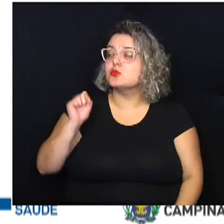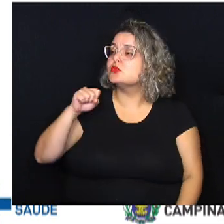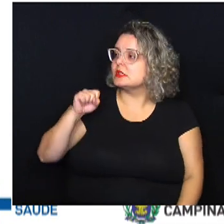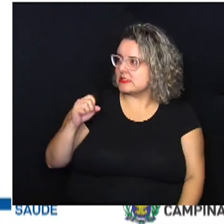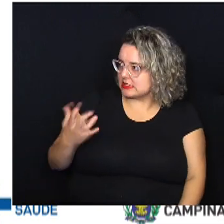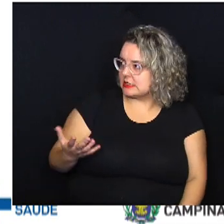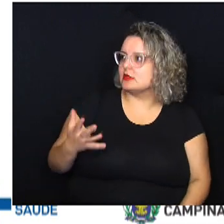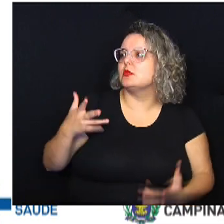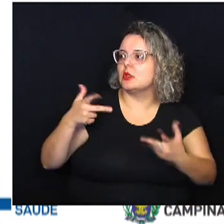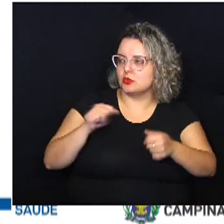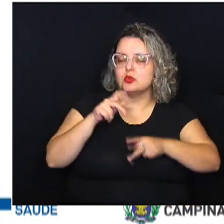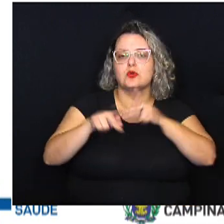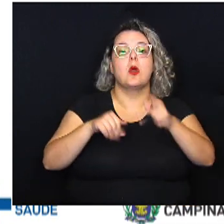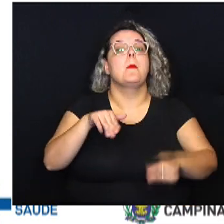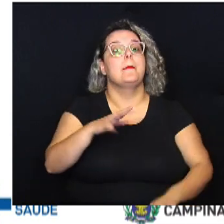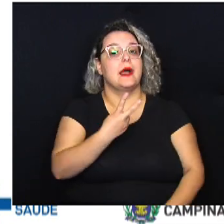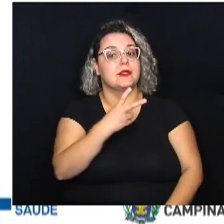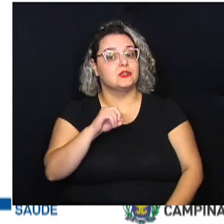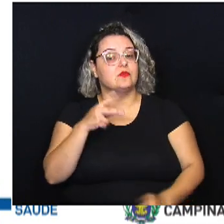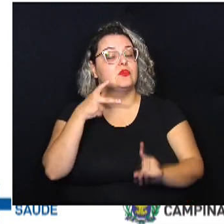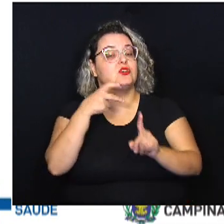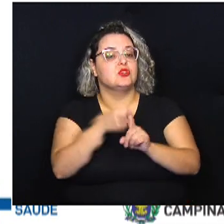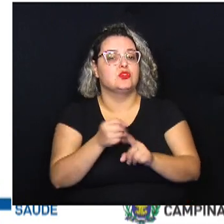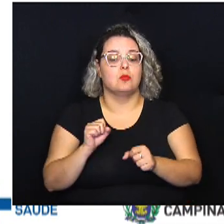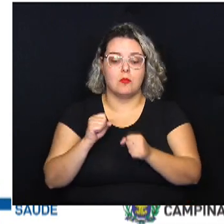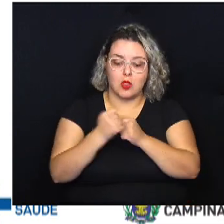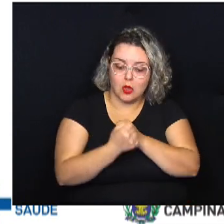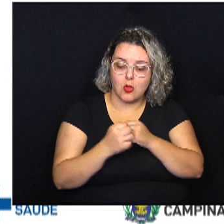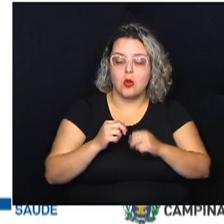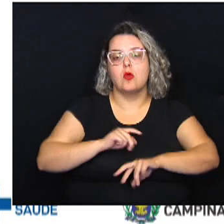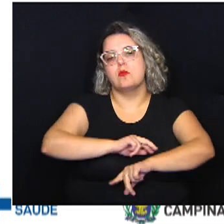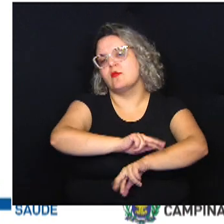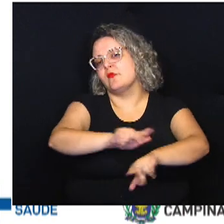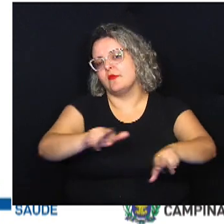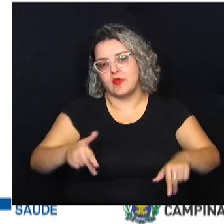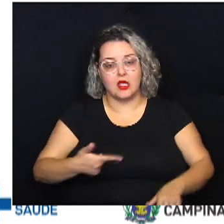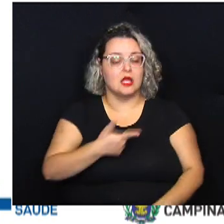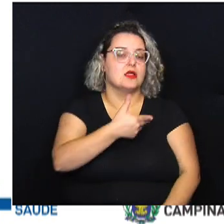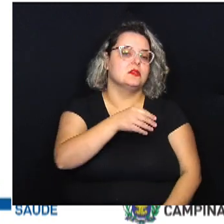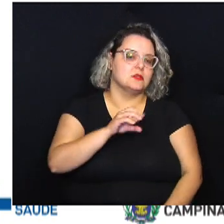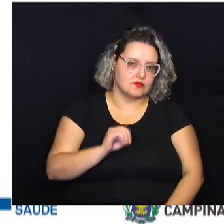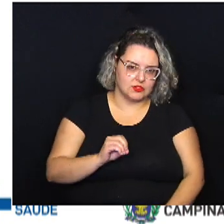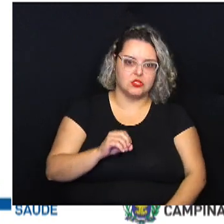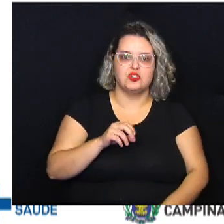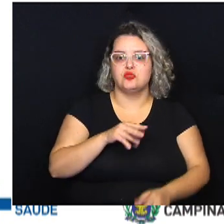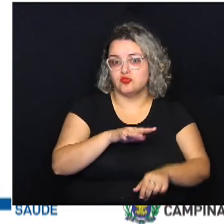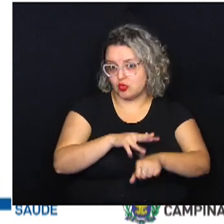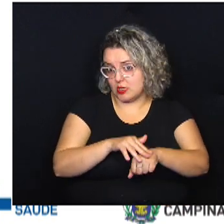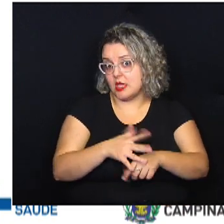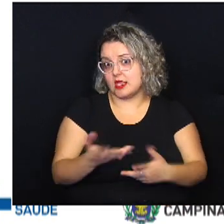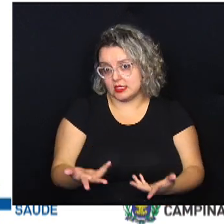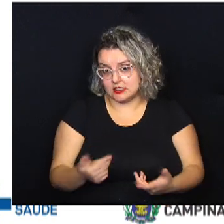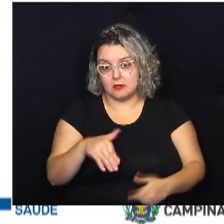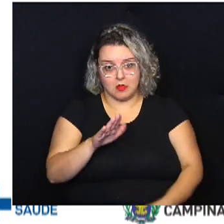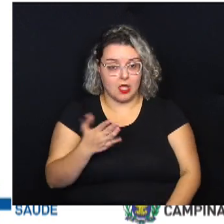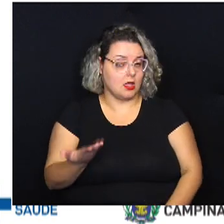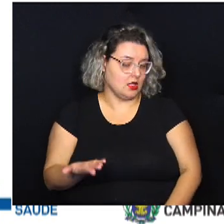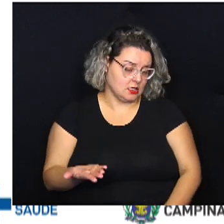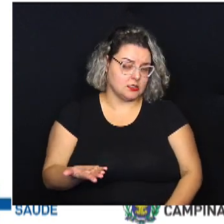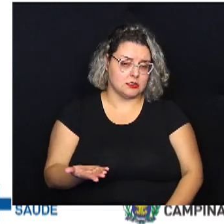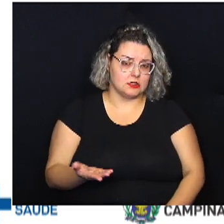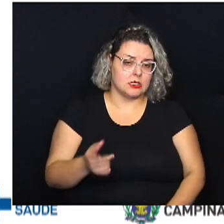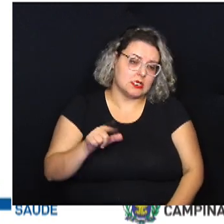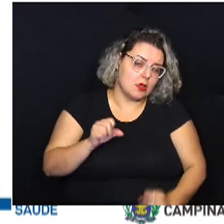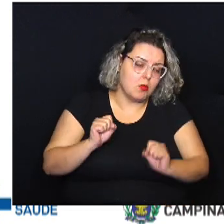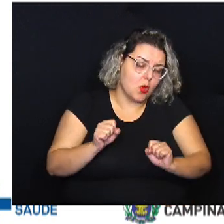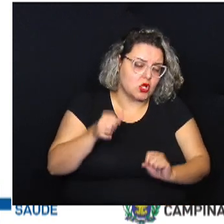essa população, mais de 20 vacinas que protegem aí contra mais de 20 doenças, que são essas doenças que são preveníveis,